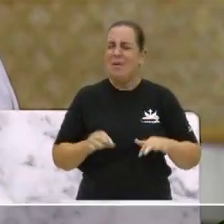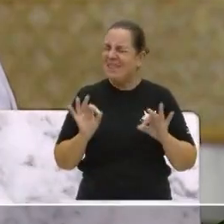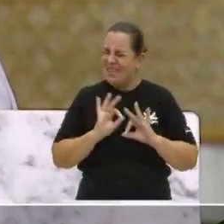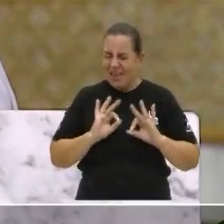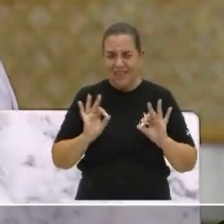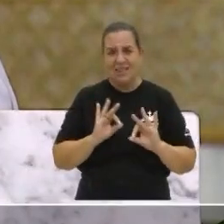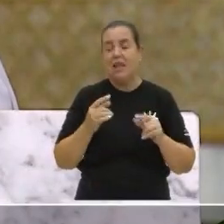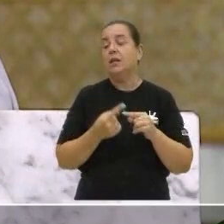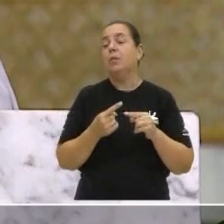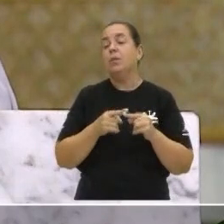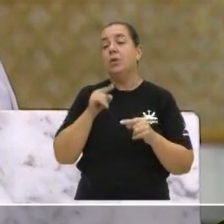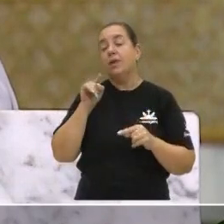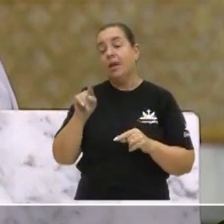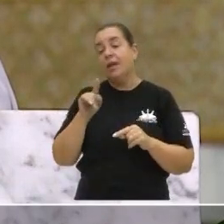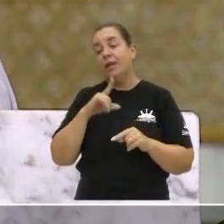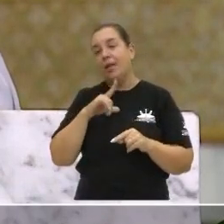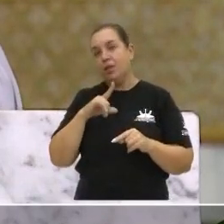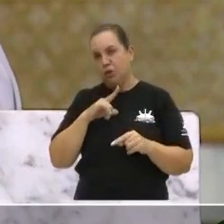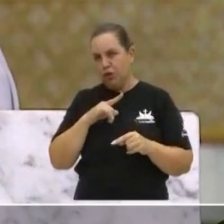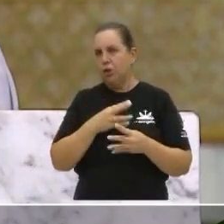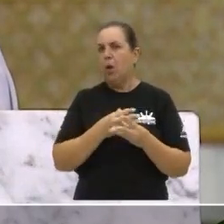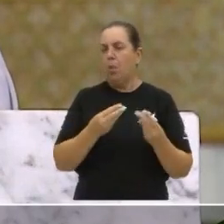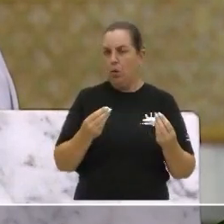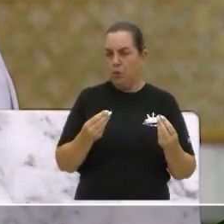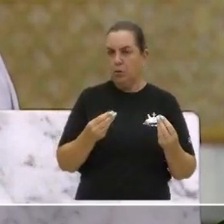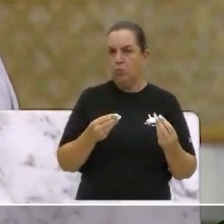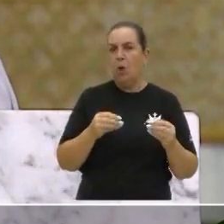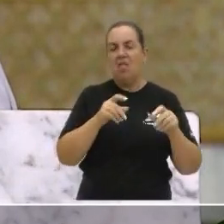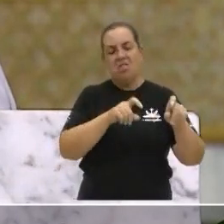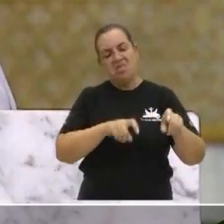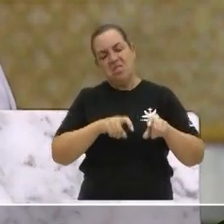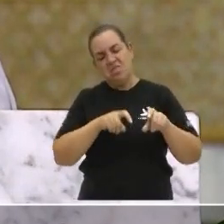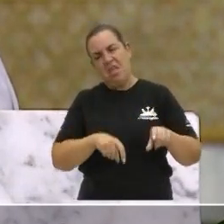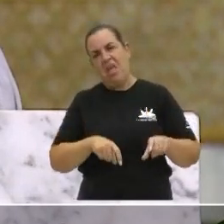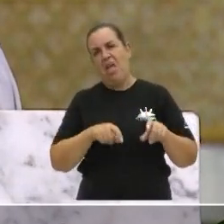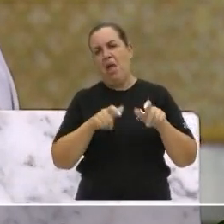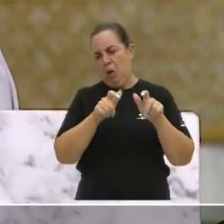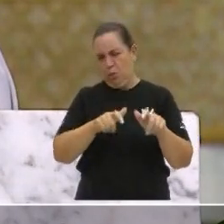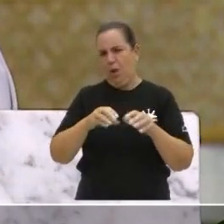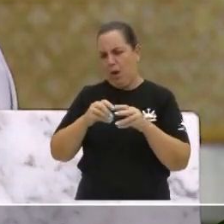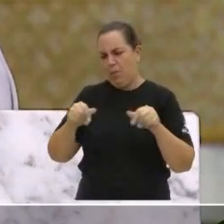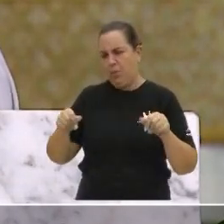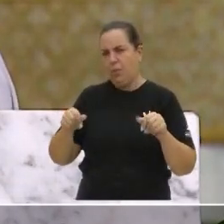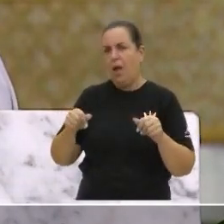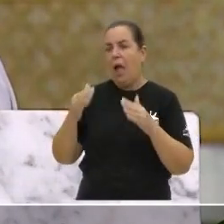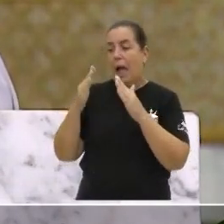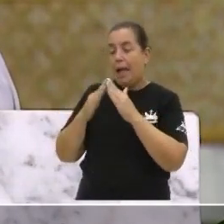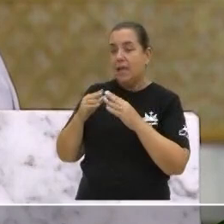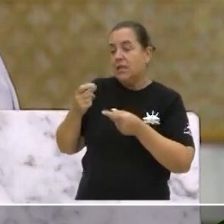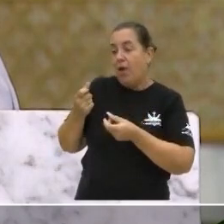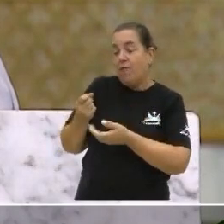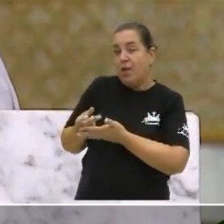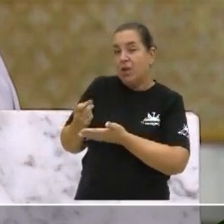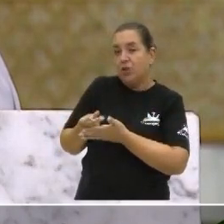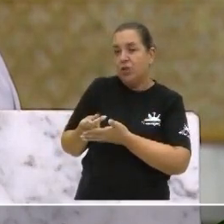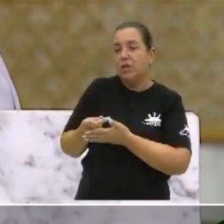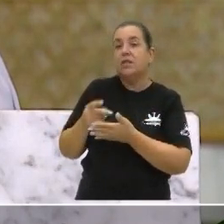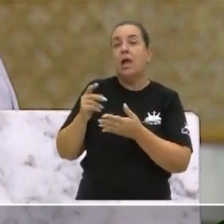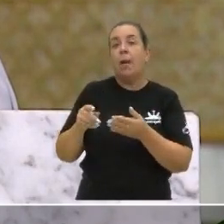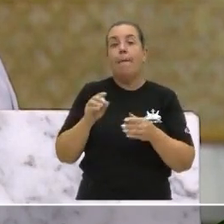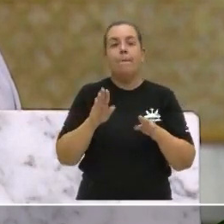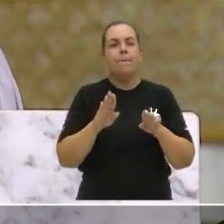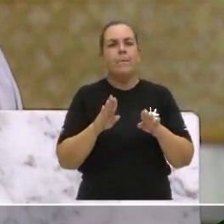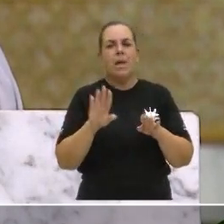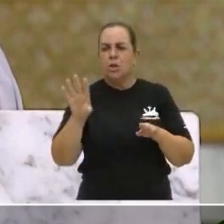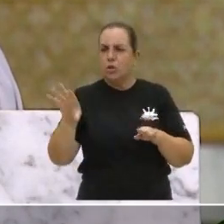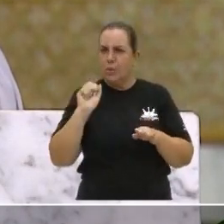pois aqueles que possuíam terras ou casas, vendiam-nas, levavam o